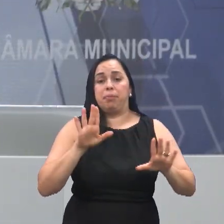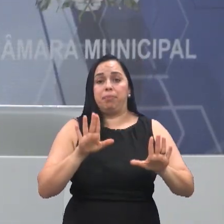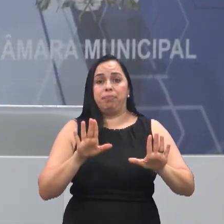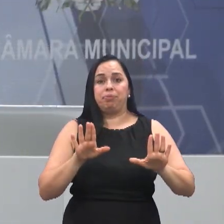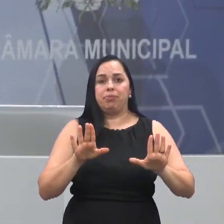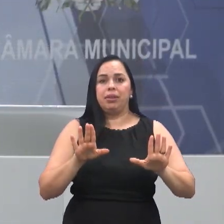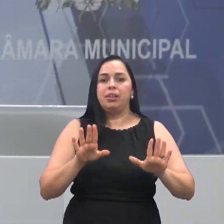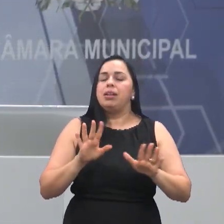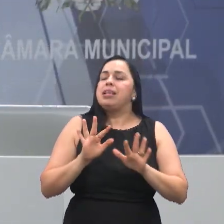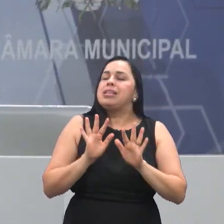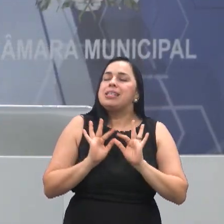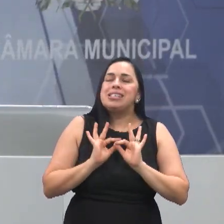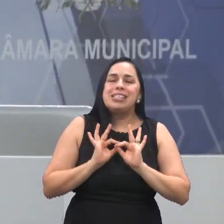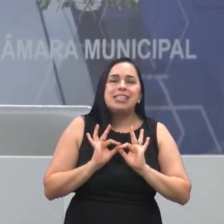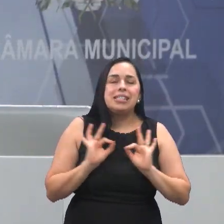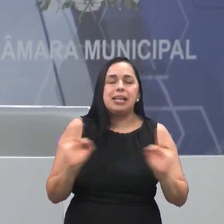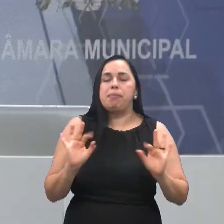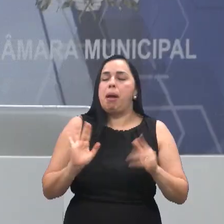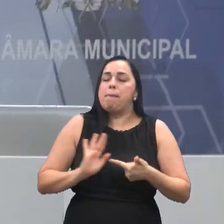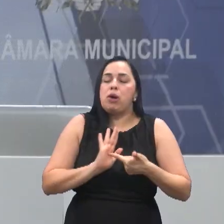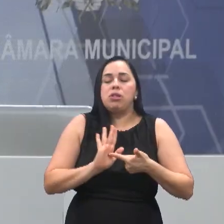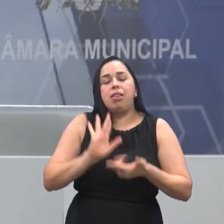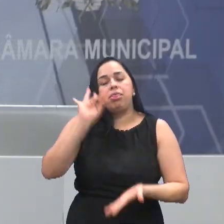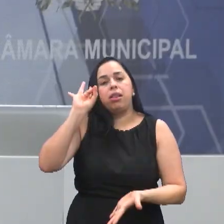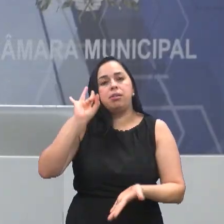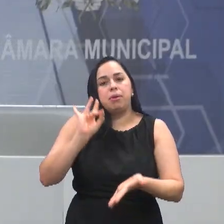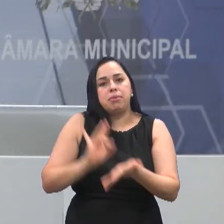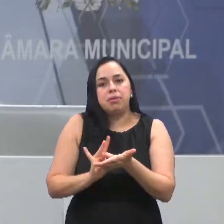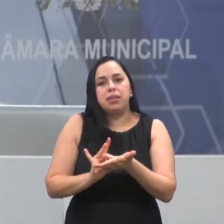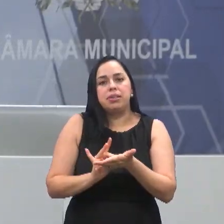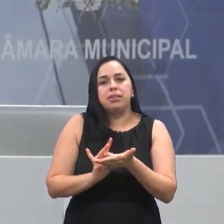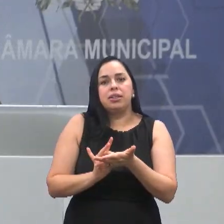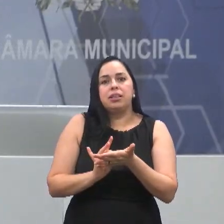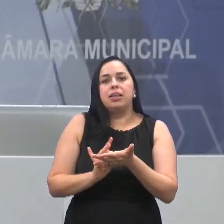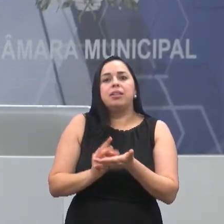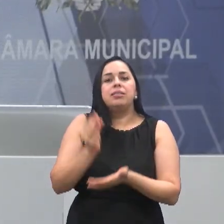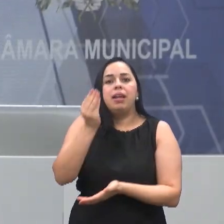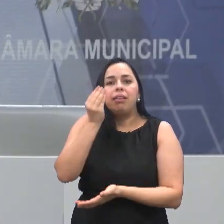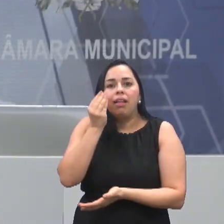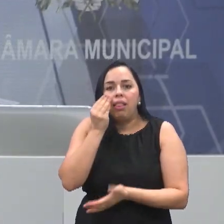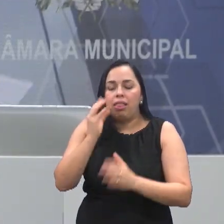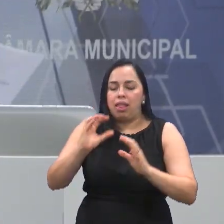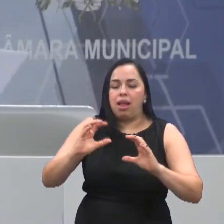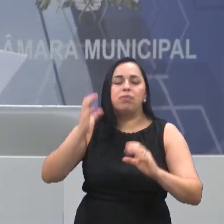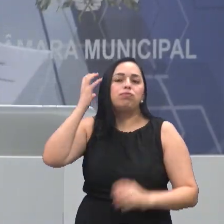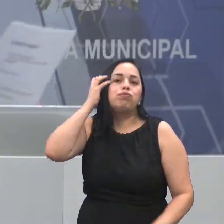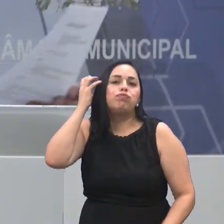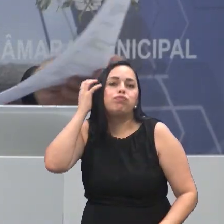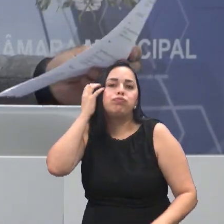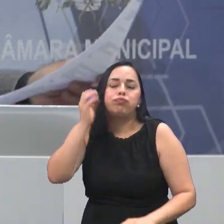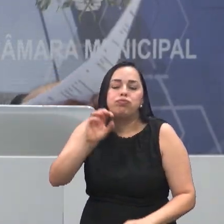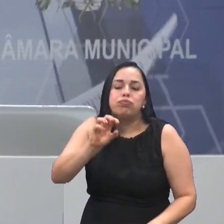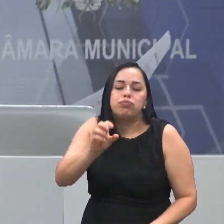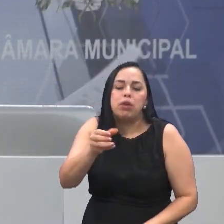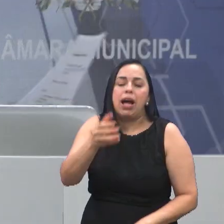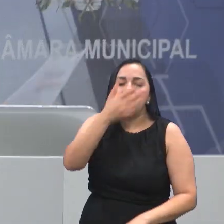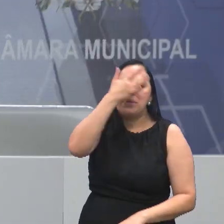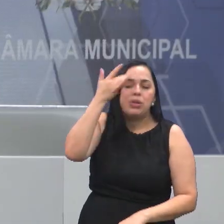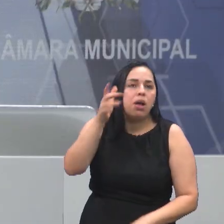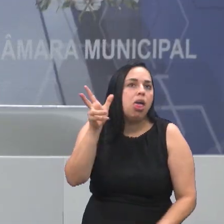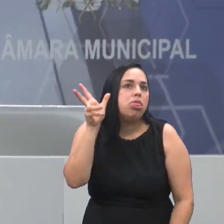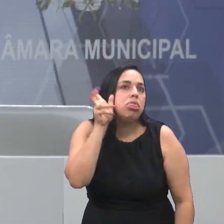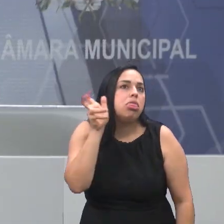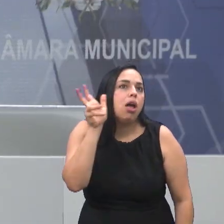lisura, com absoluta transparência, com base na audiência da emissora. Ou seja, verifica-se todas as emissoras que têm de audiência e que não